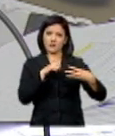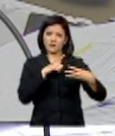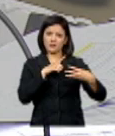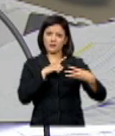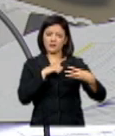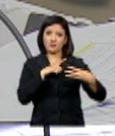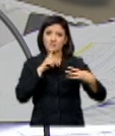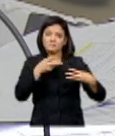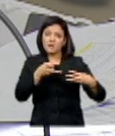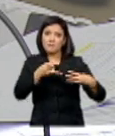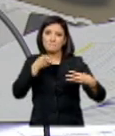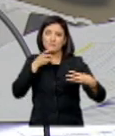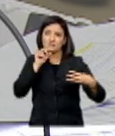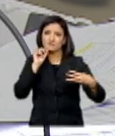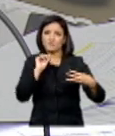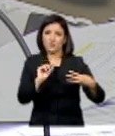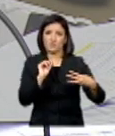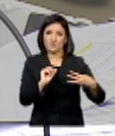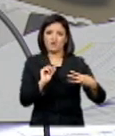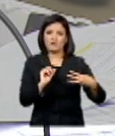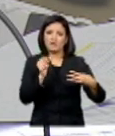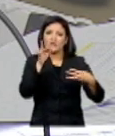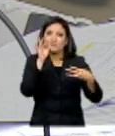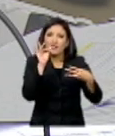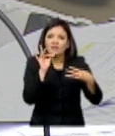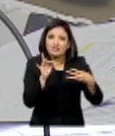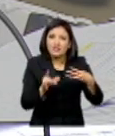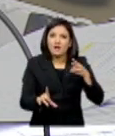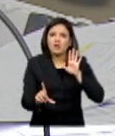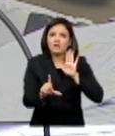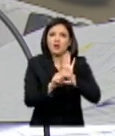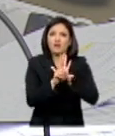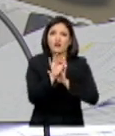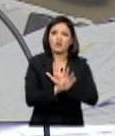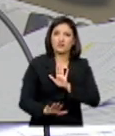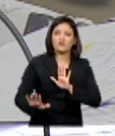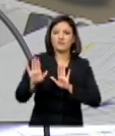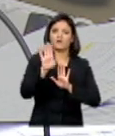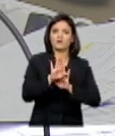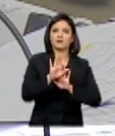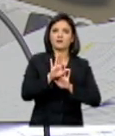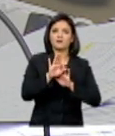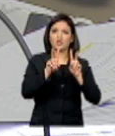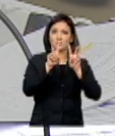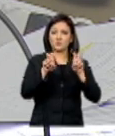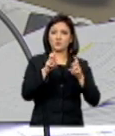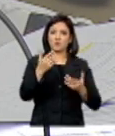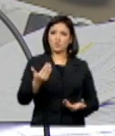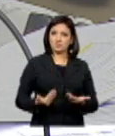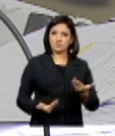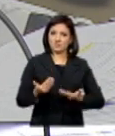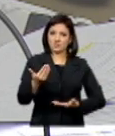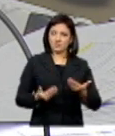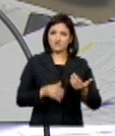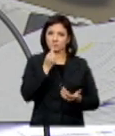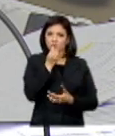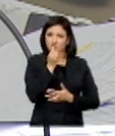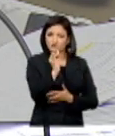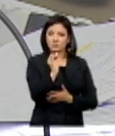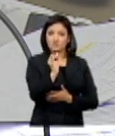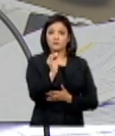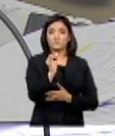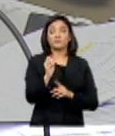enxergar nas entrelinhas da legislação federal sobre serviços prestação de serviços de energia a